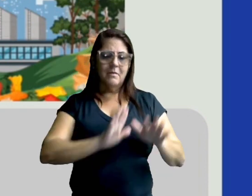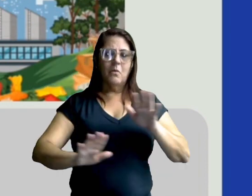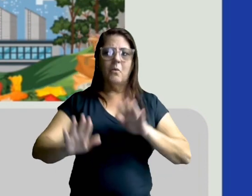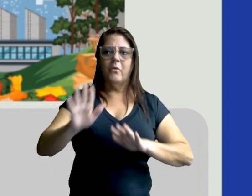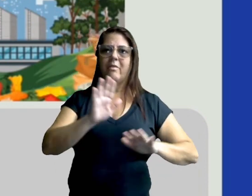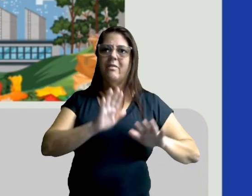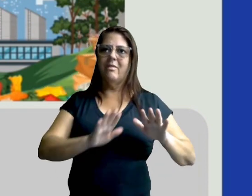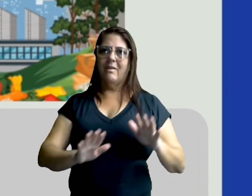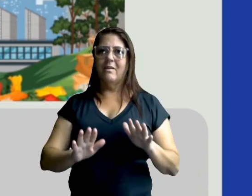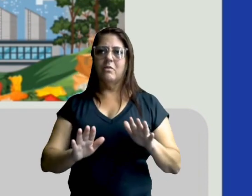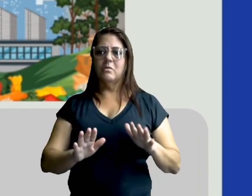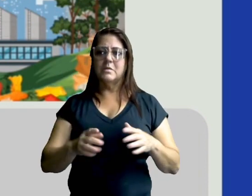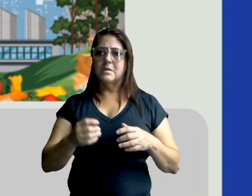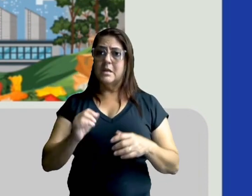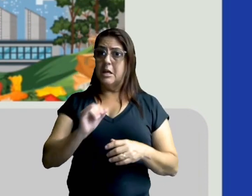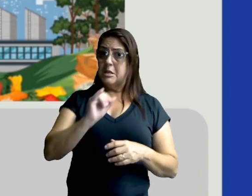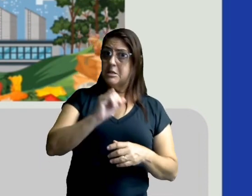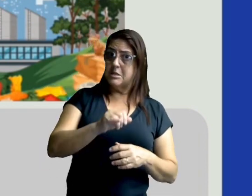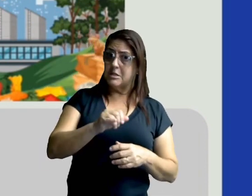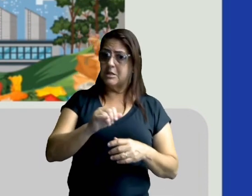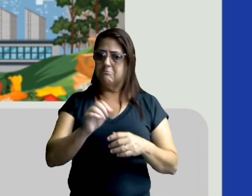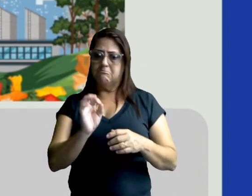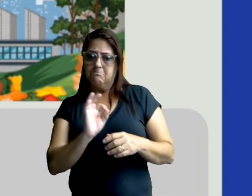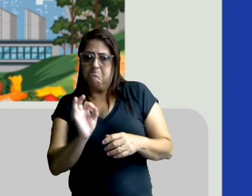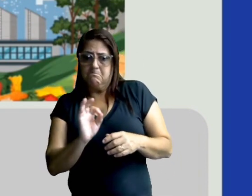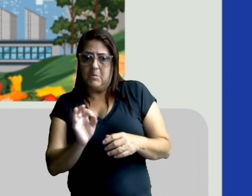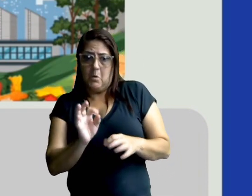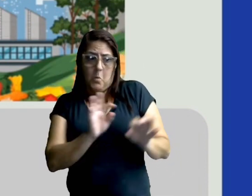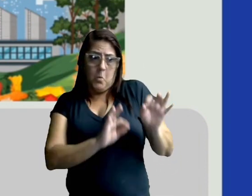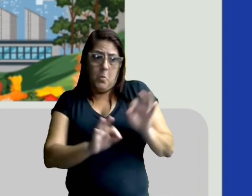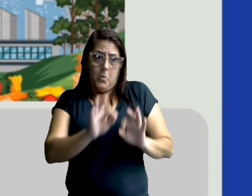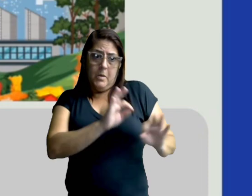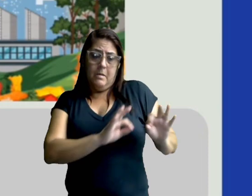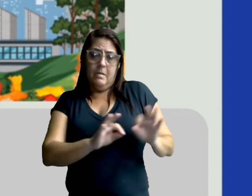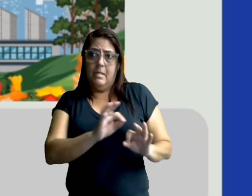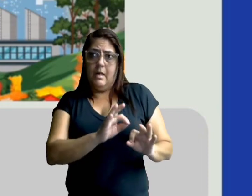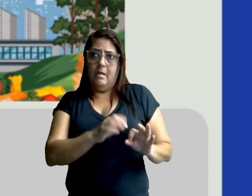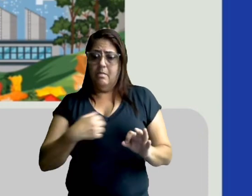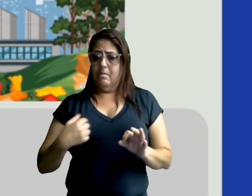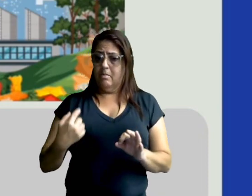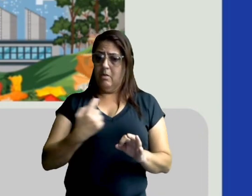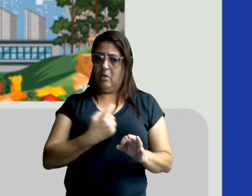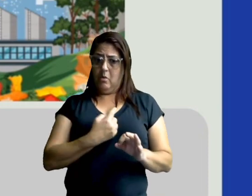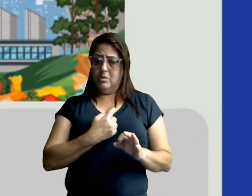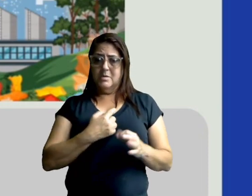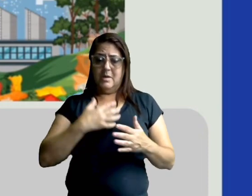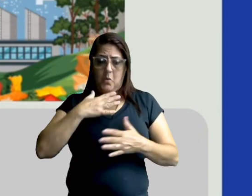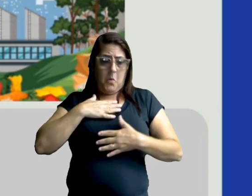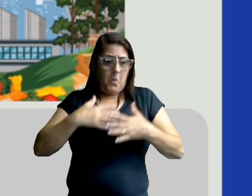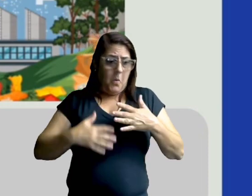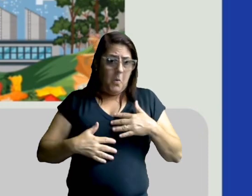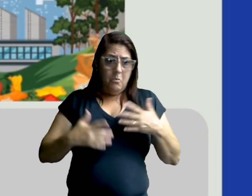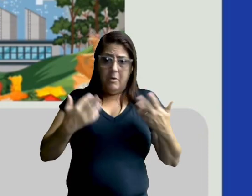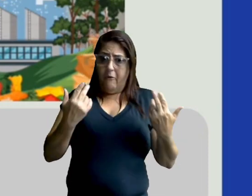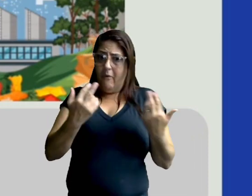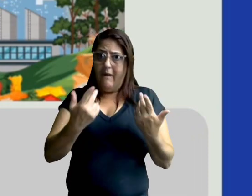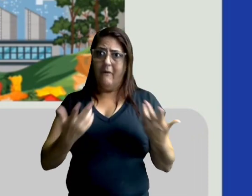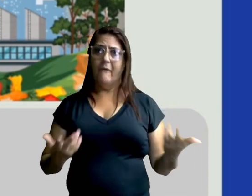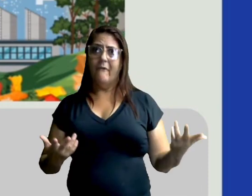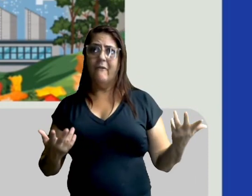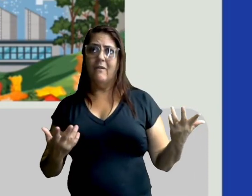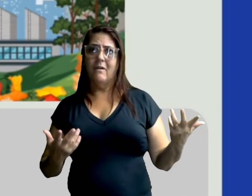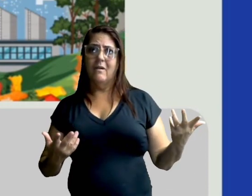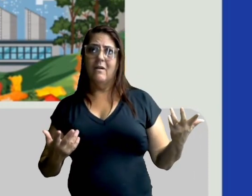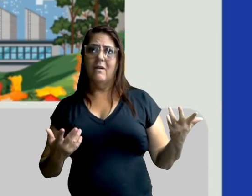ambiente. Se não cuidarmos do meio ambiente, não estamos cuidando de nós mesmos. Diversas